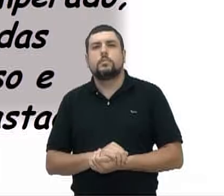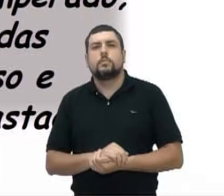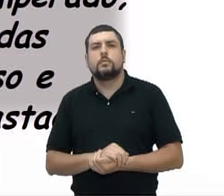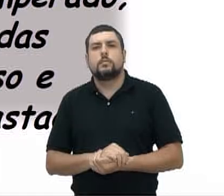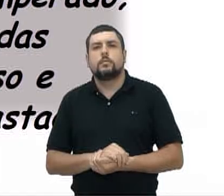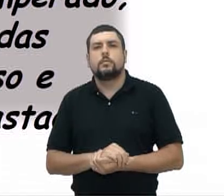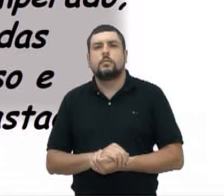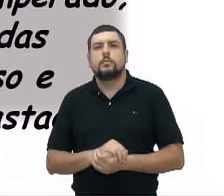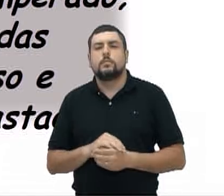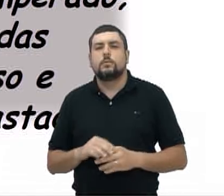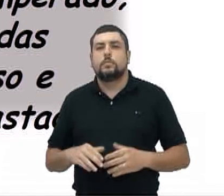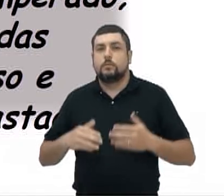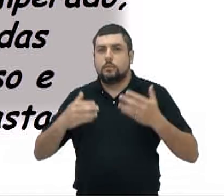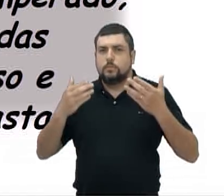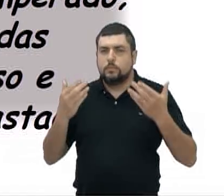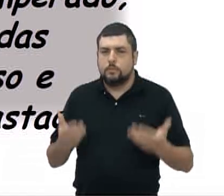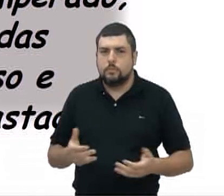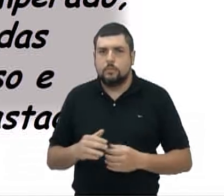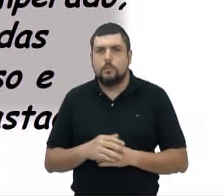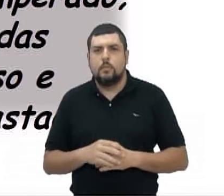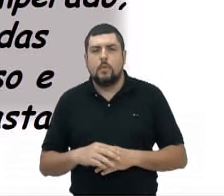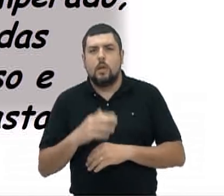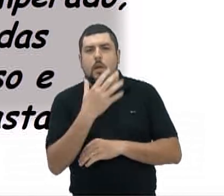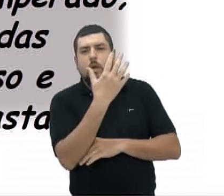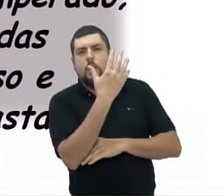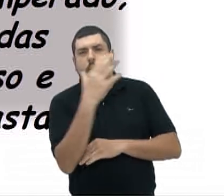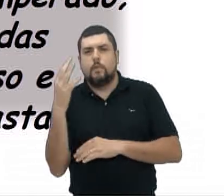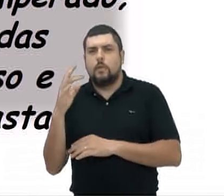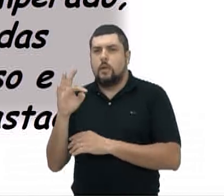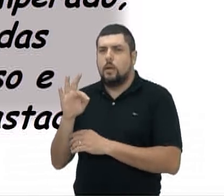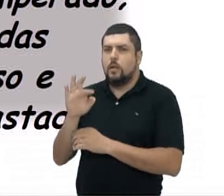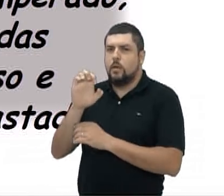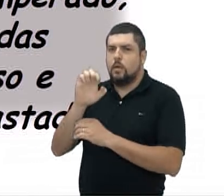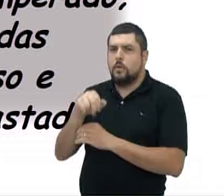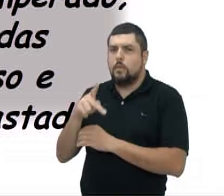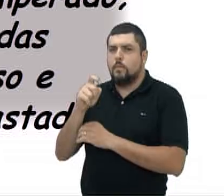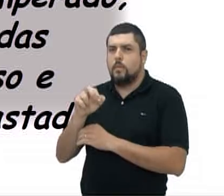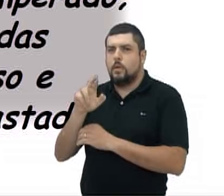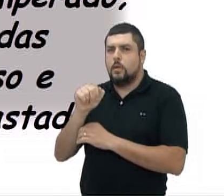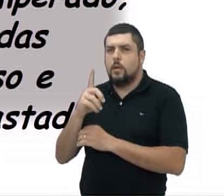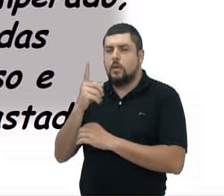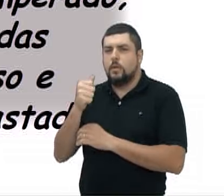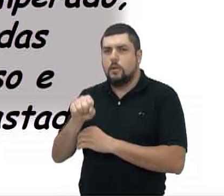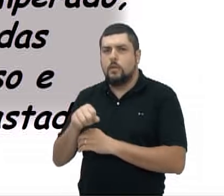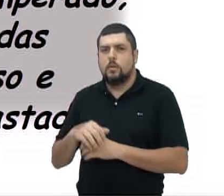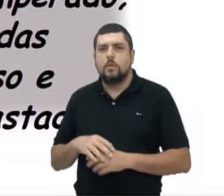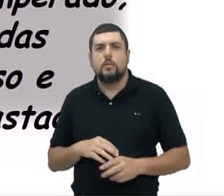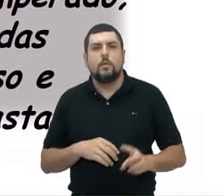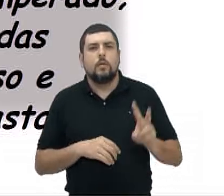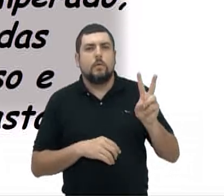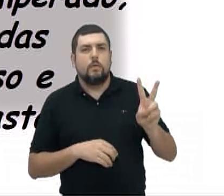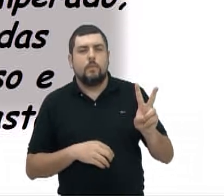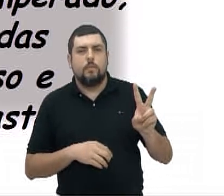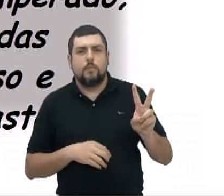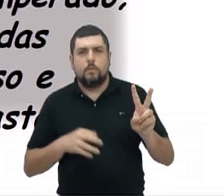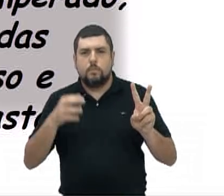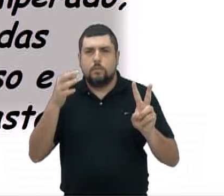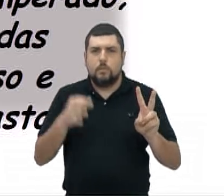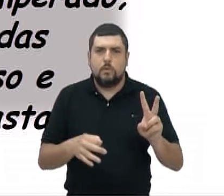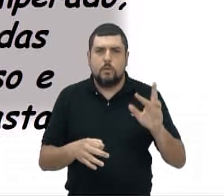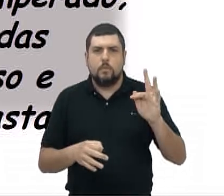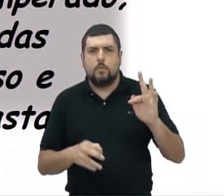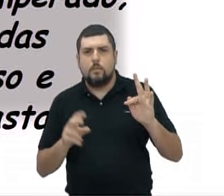ó. Considerando as florestas temperadas do continente americano, marque V para verdadeiro e F para